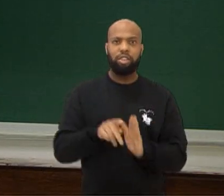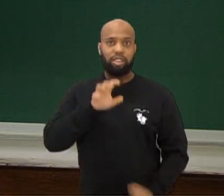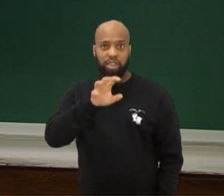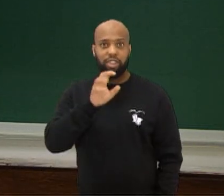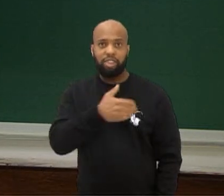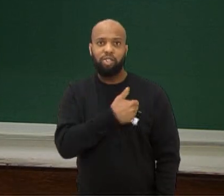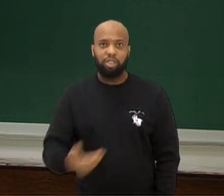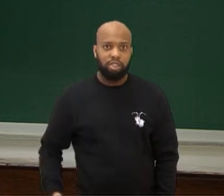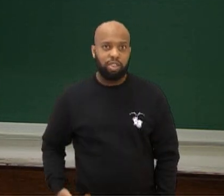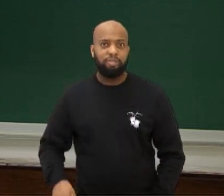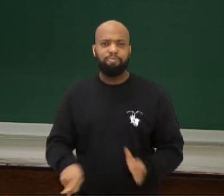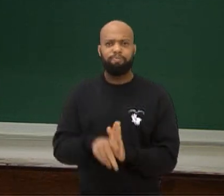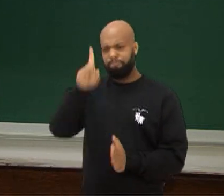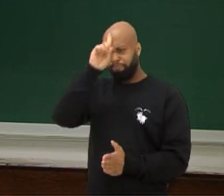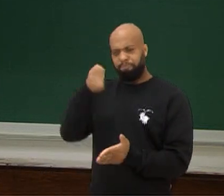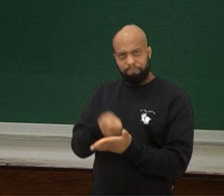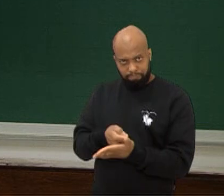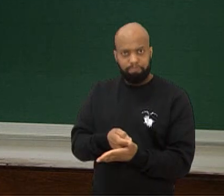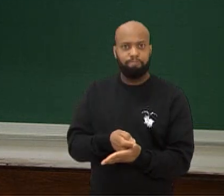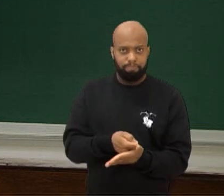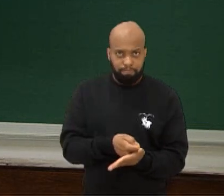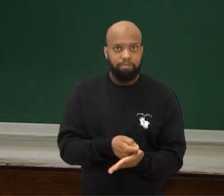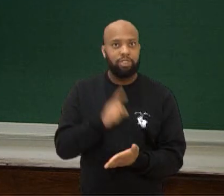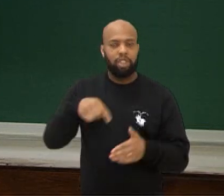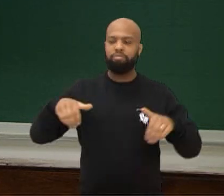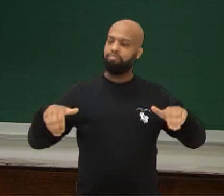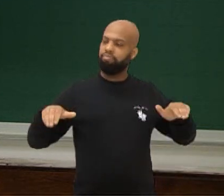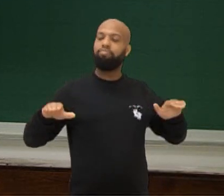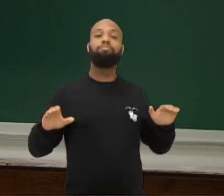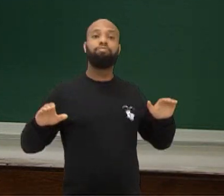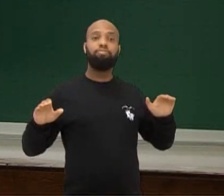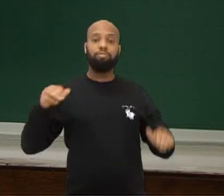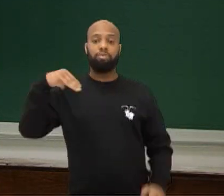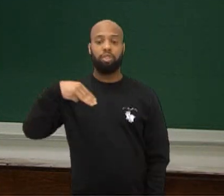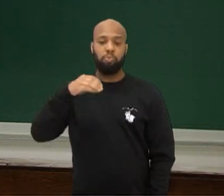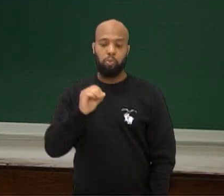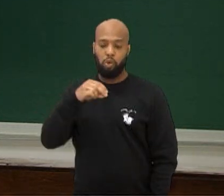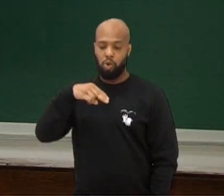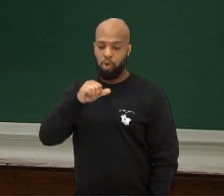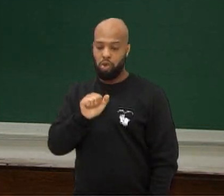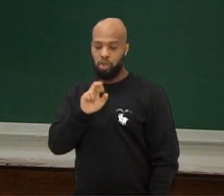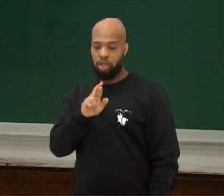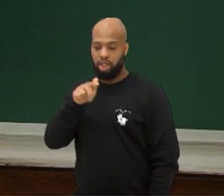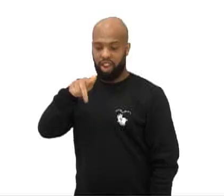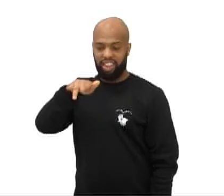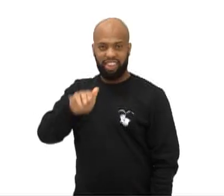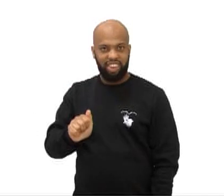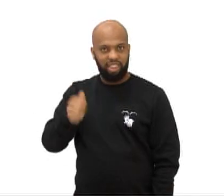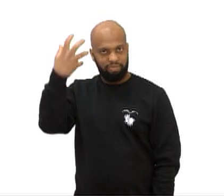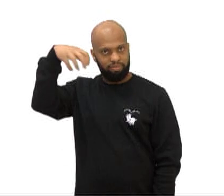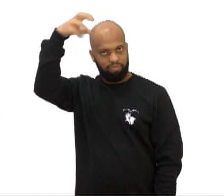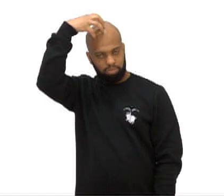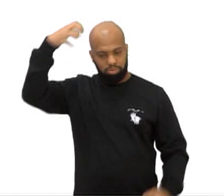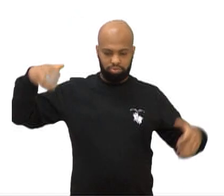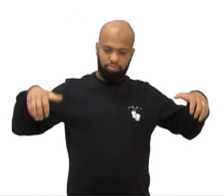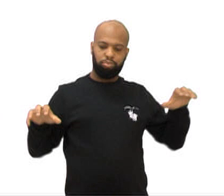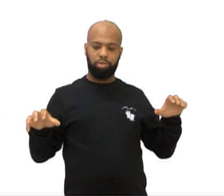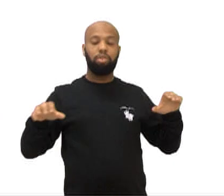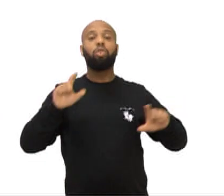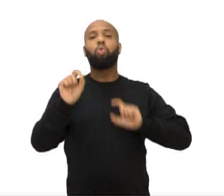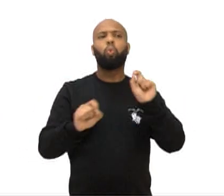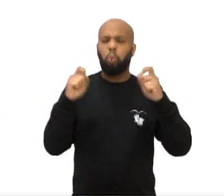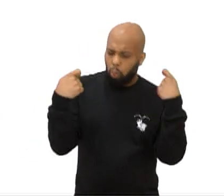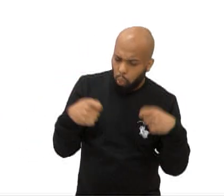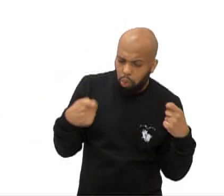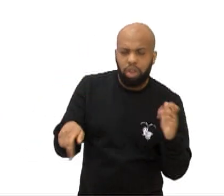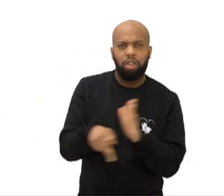governante determina é a monarquia. Então, o que seria